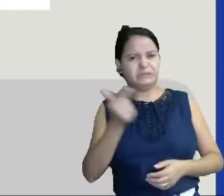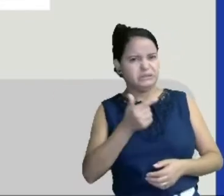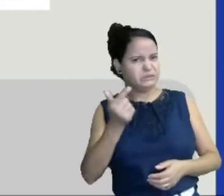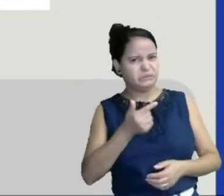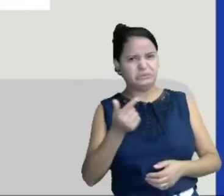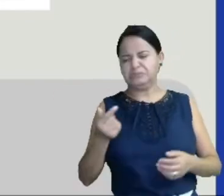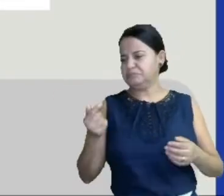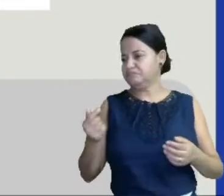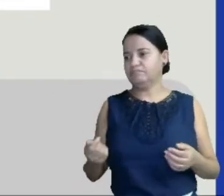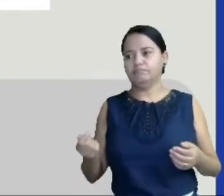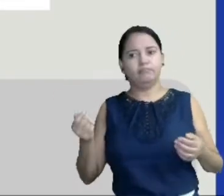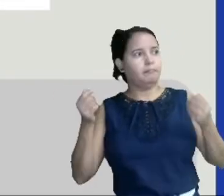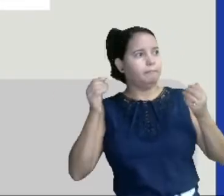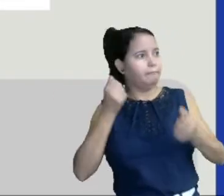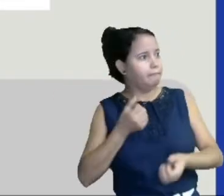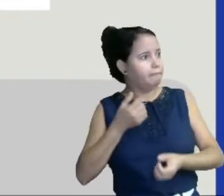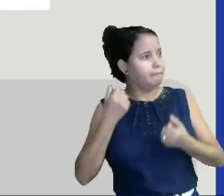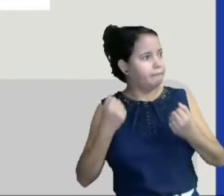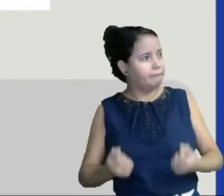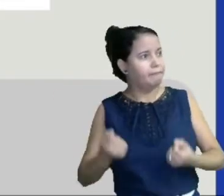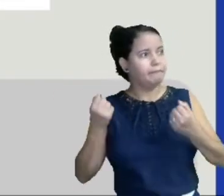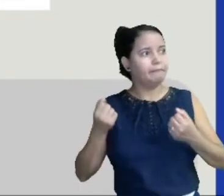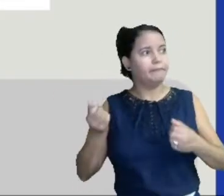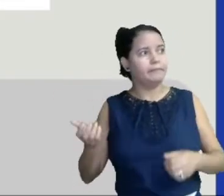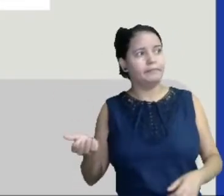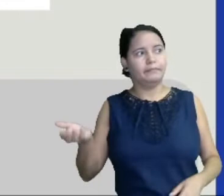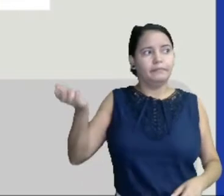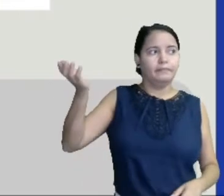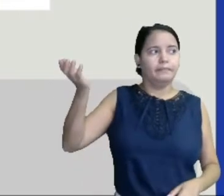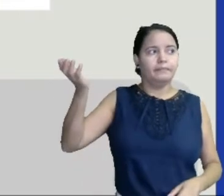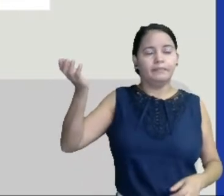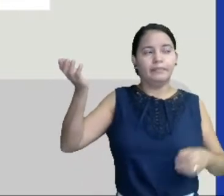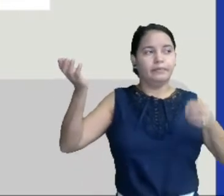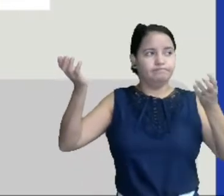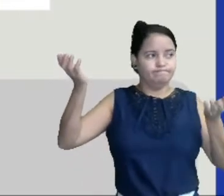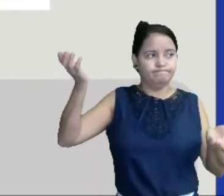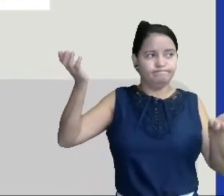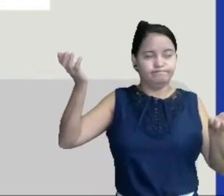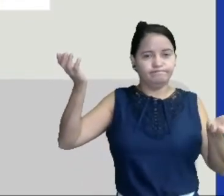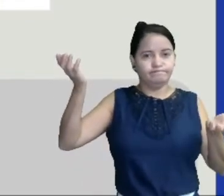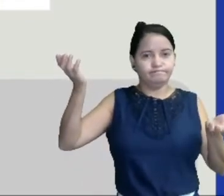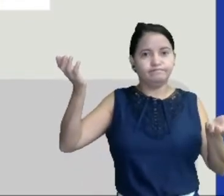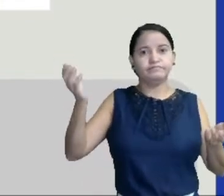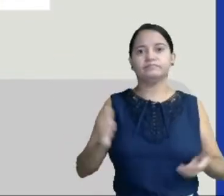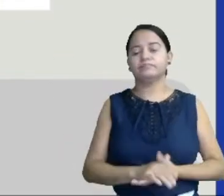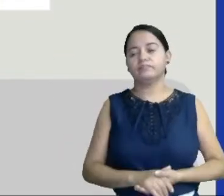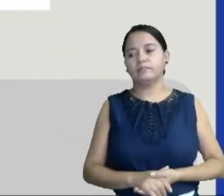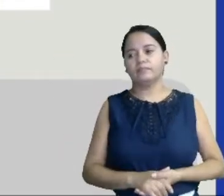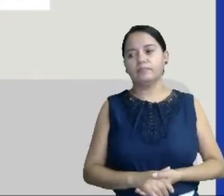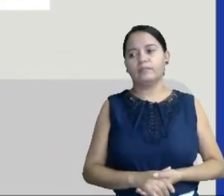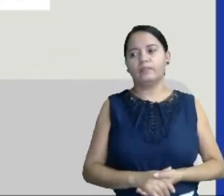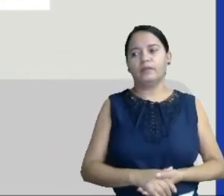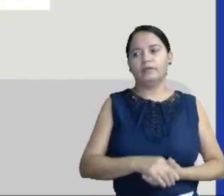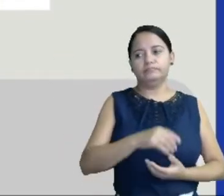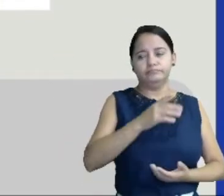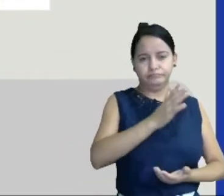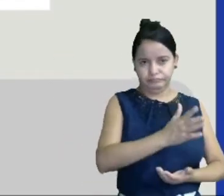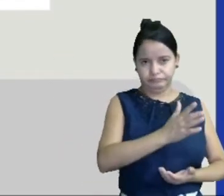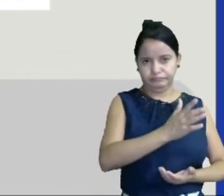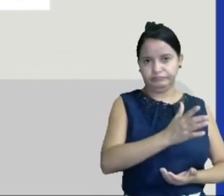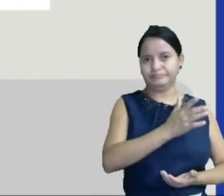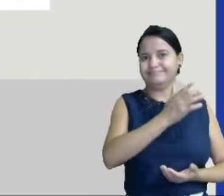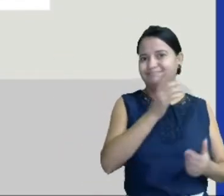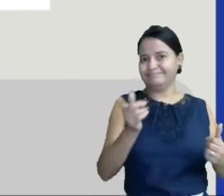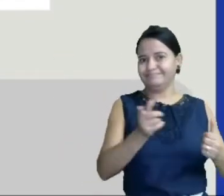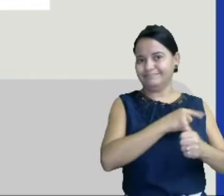alguns números para a gente ter essa ideia curso Por que essas duas crianças aí da primeira gangorra Tem cada